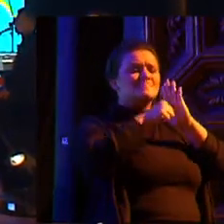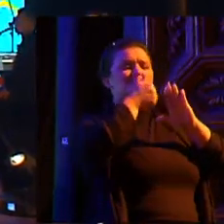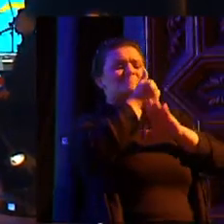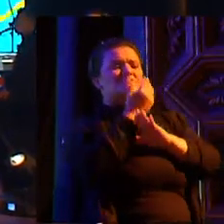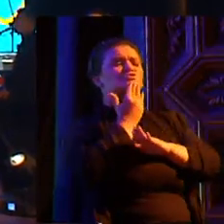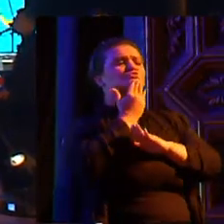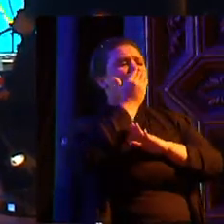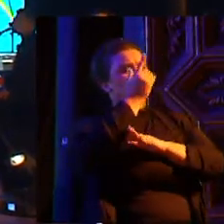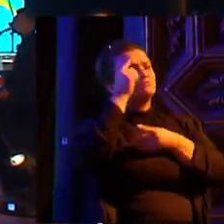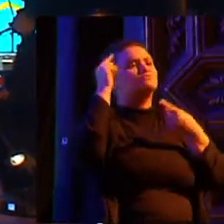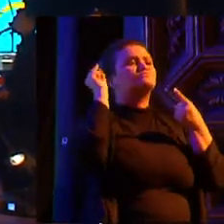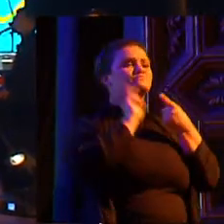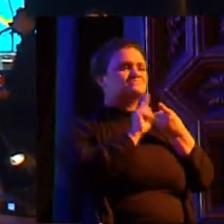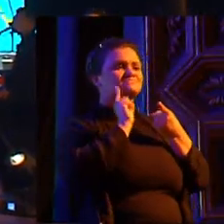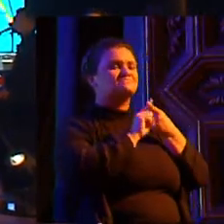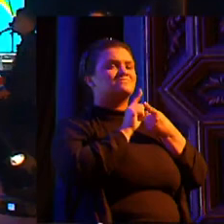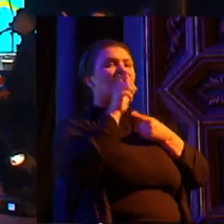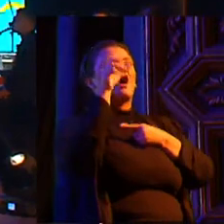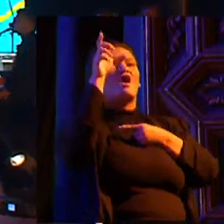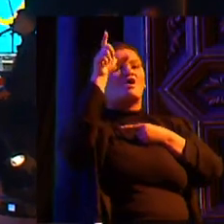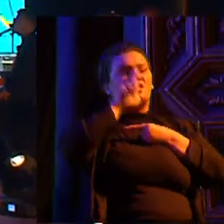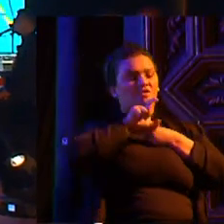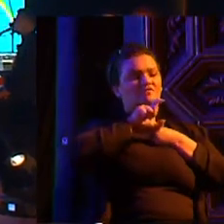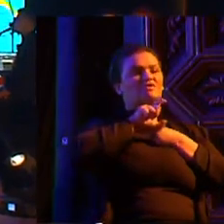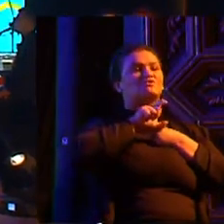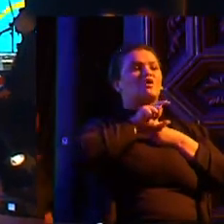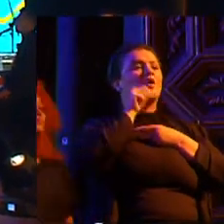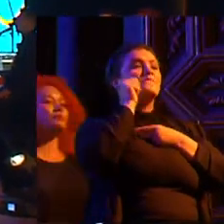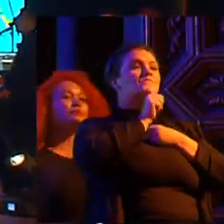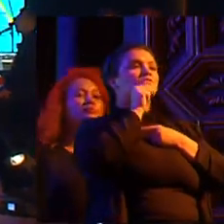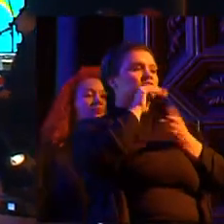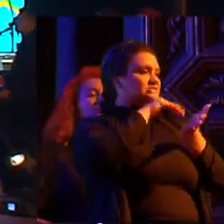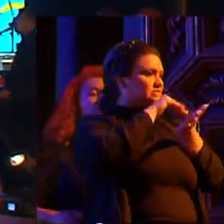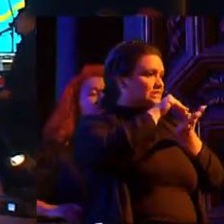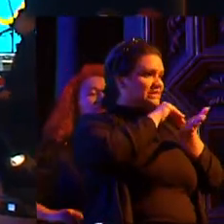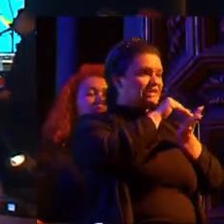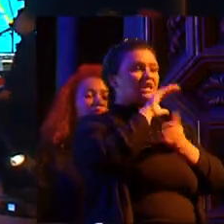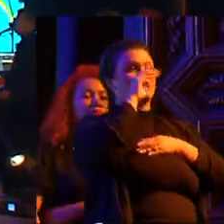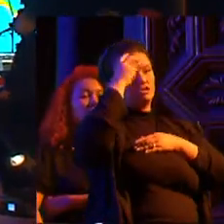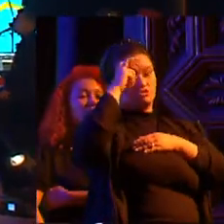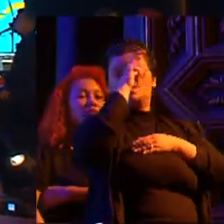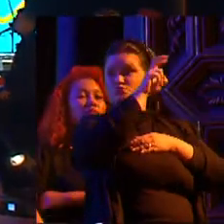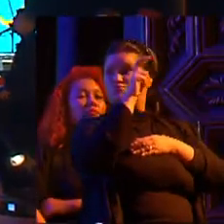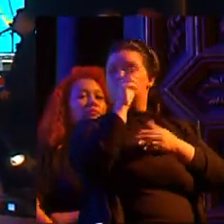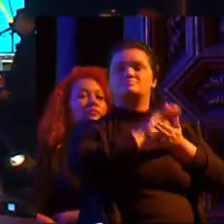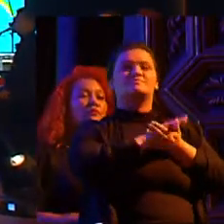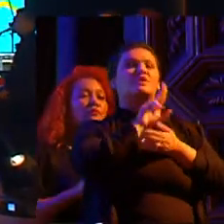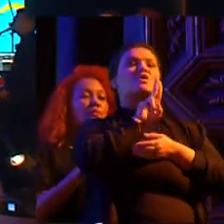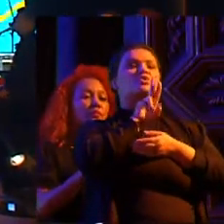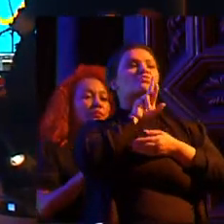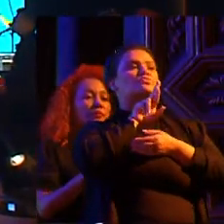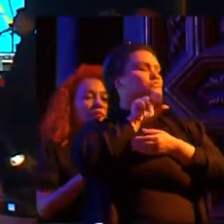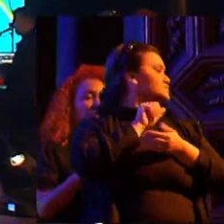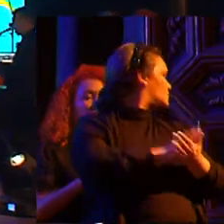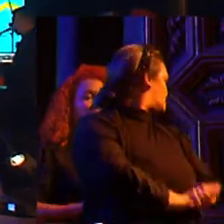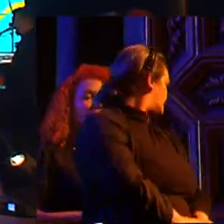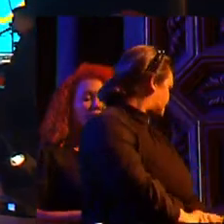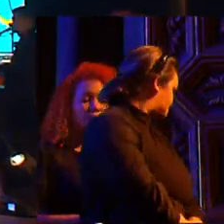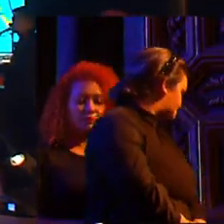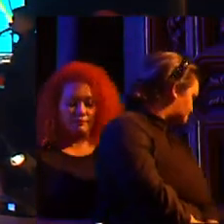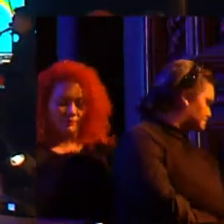categoria, a gente convidou a cineasta, jornalista e secretária de cultura do Pará, Úrsula Vidal. Seja bem-vinda,